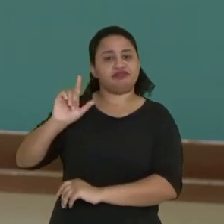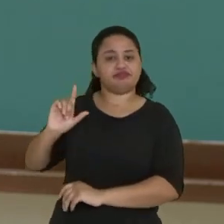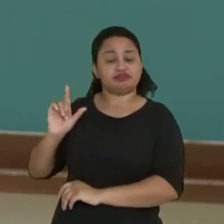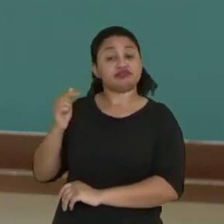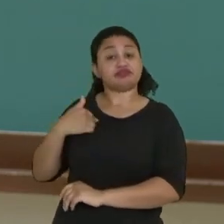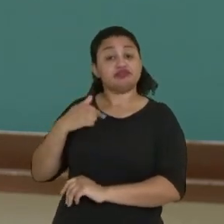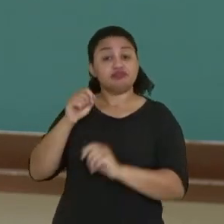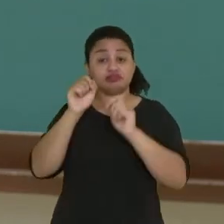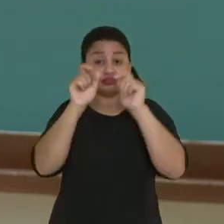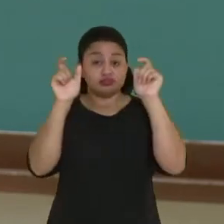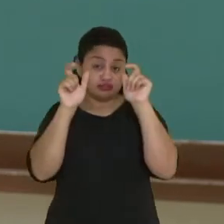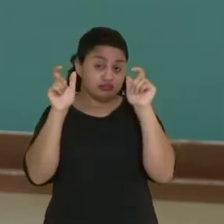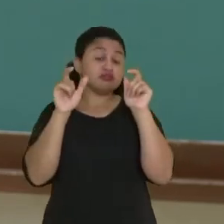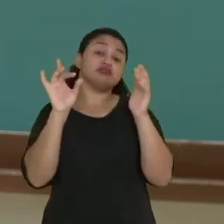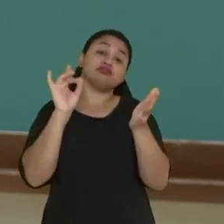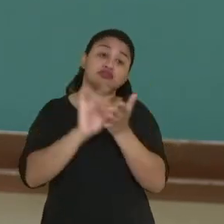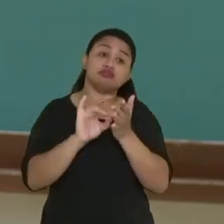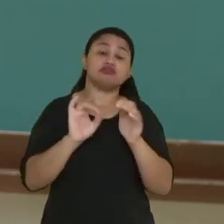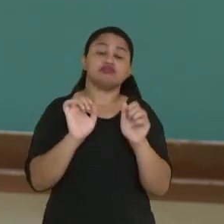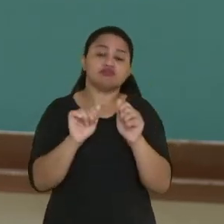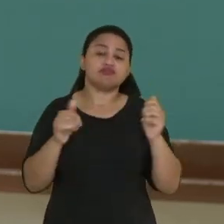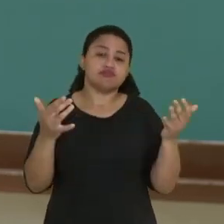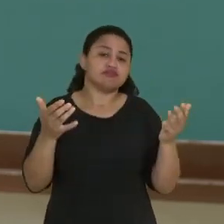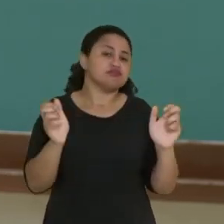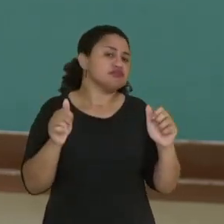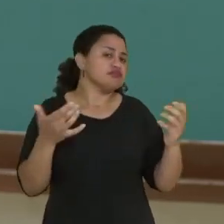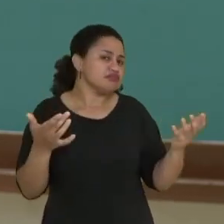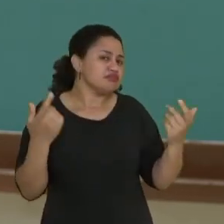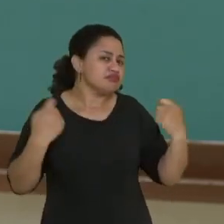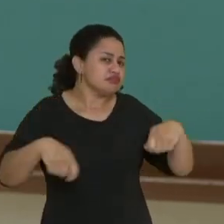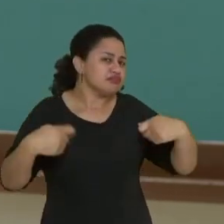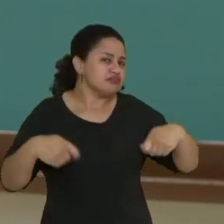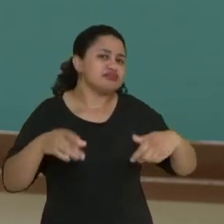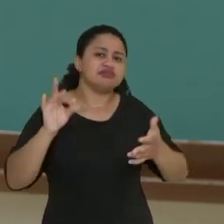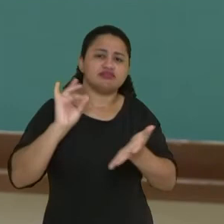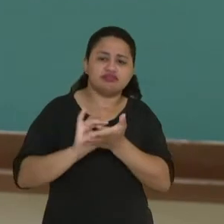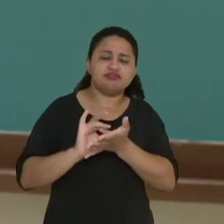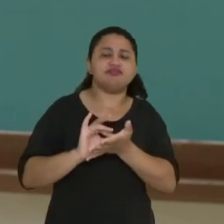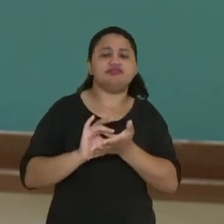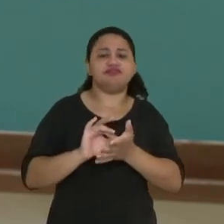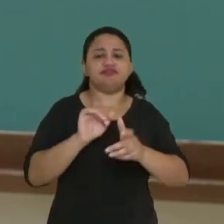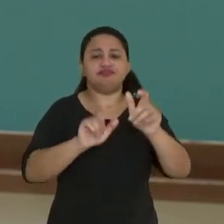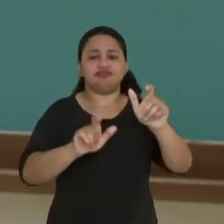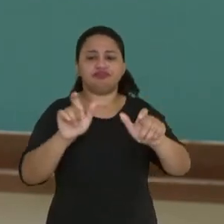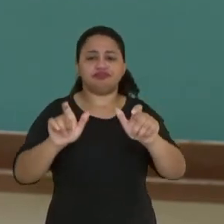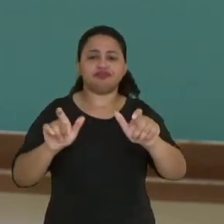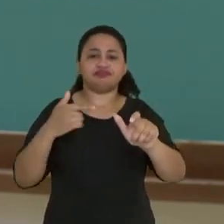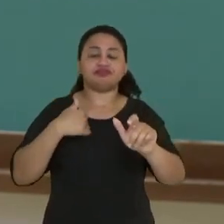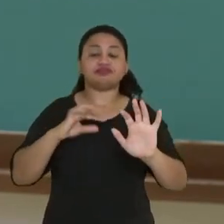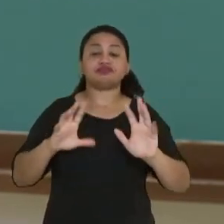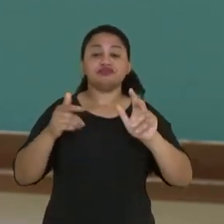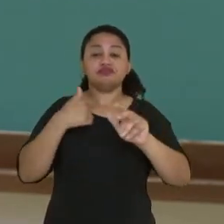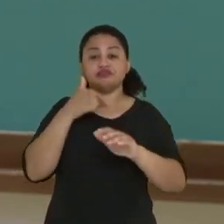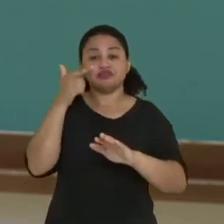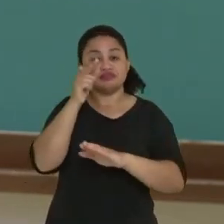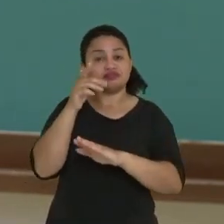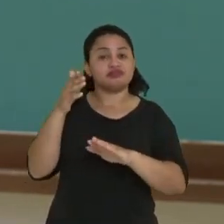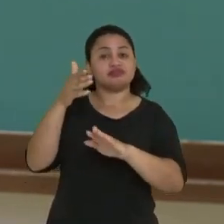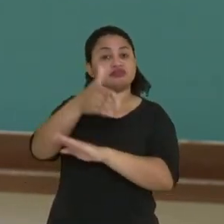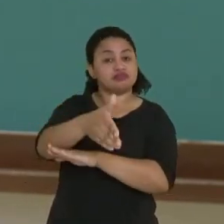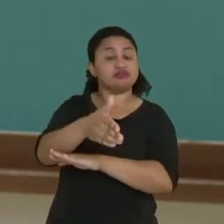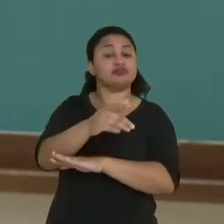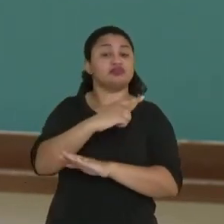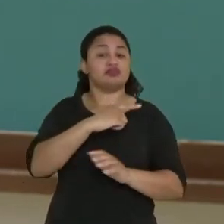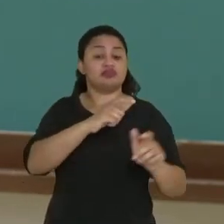chamando atenção realmente, né? Então, será que era necessário, né? As pessoas todas vão conseguir entrar, né? Tem um